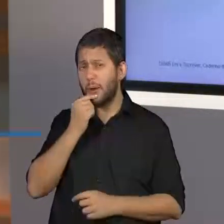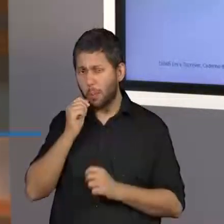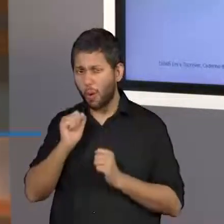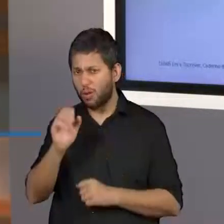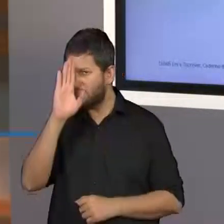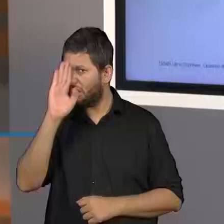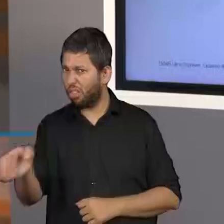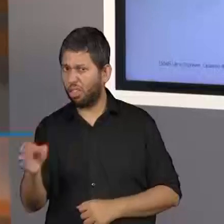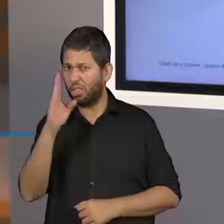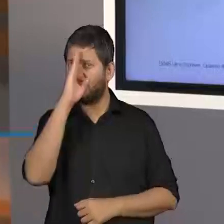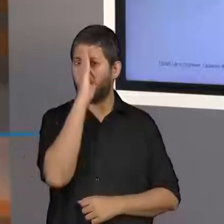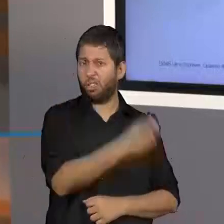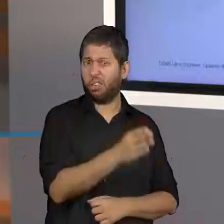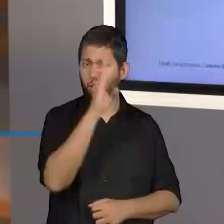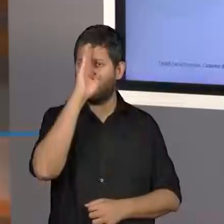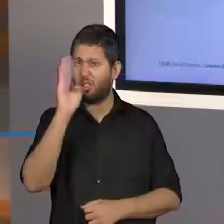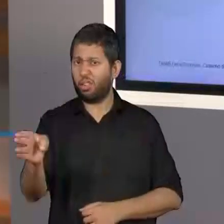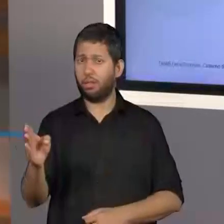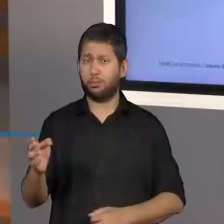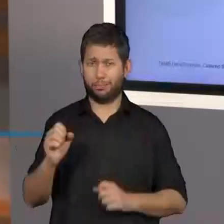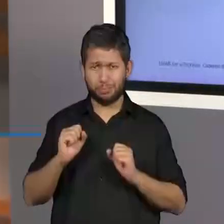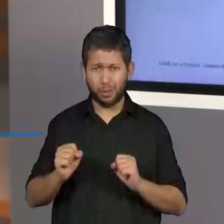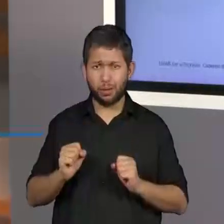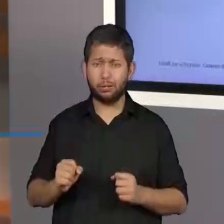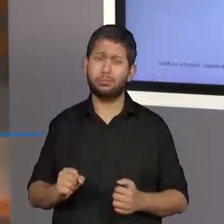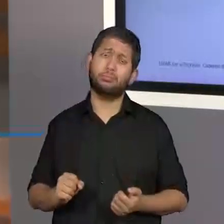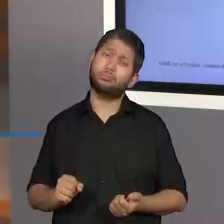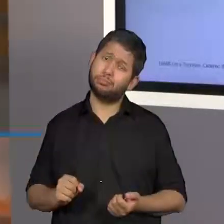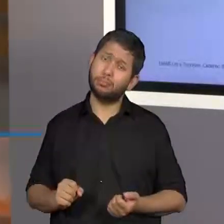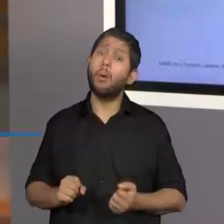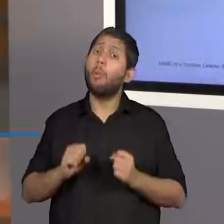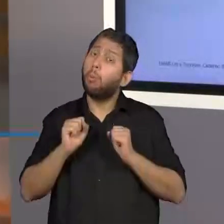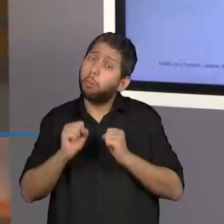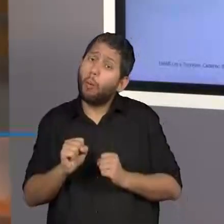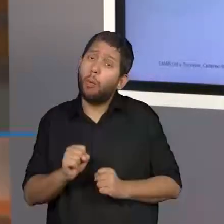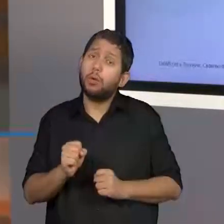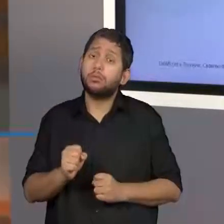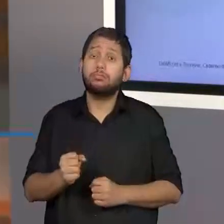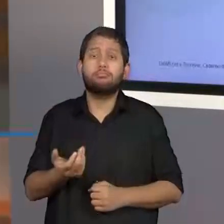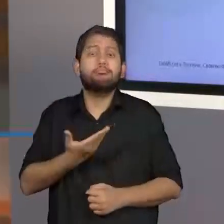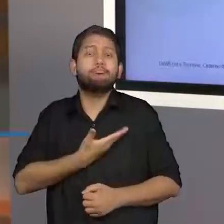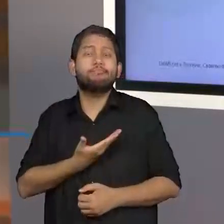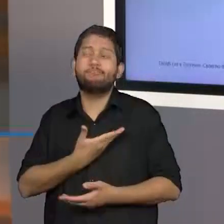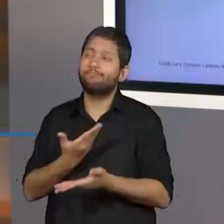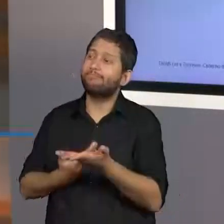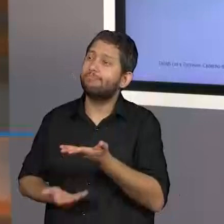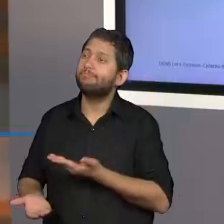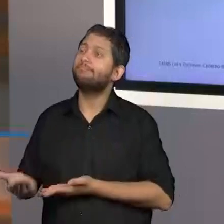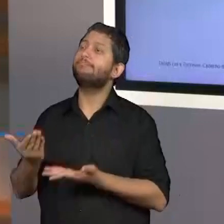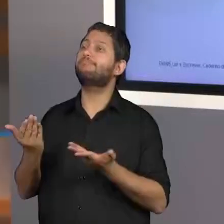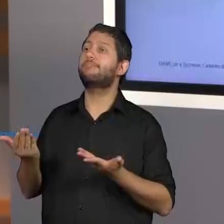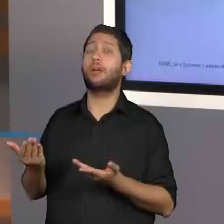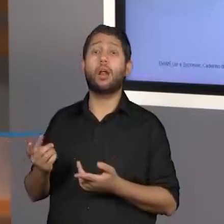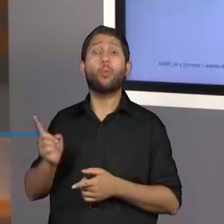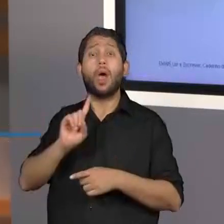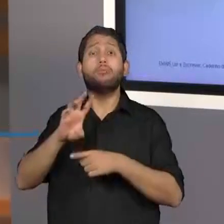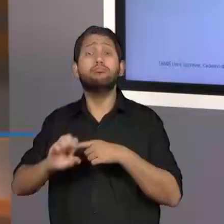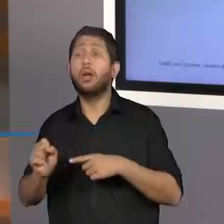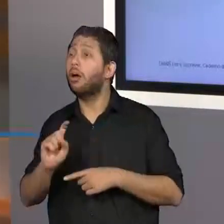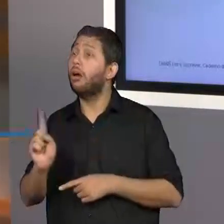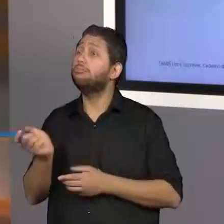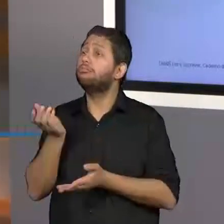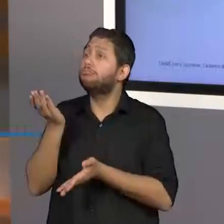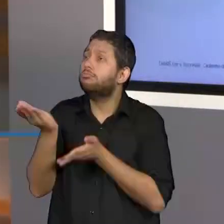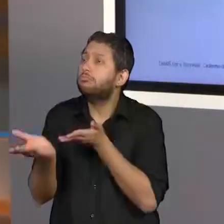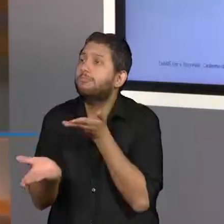amigável. E você? Tem um outro pensamento a respeito dessa moral? Se tem outro